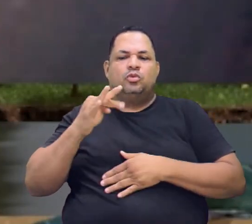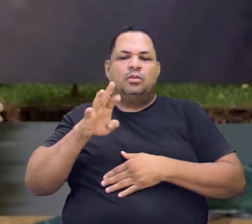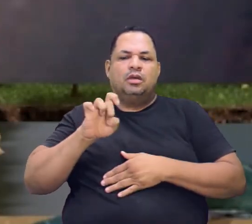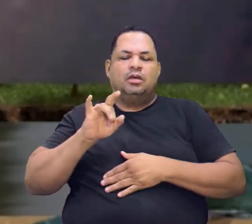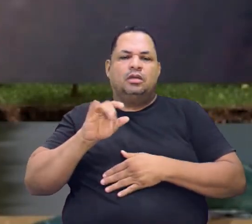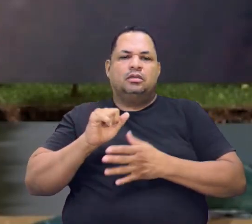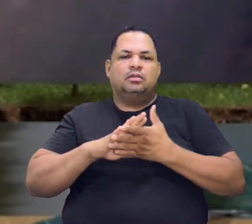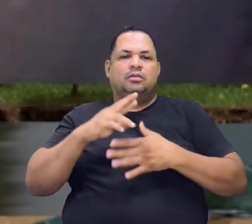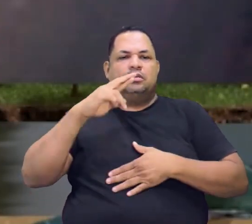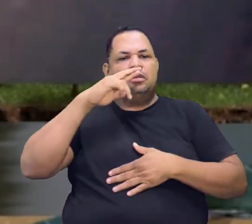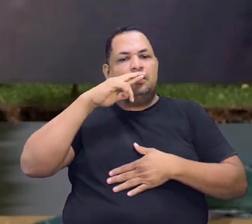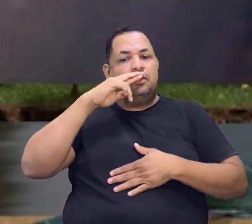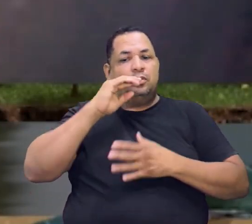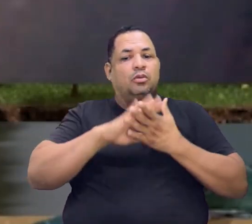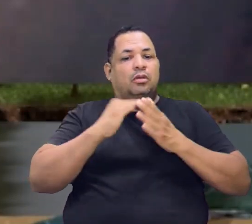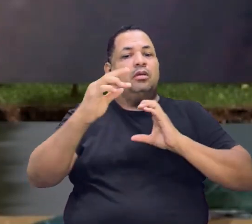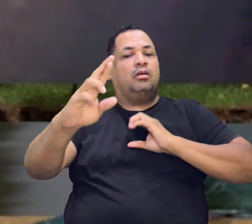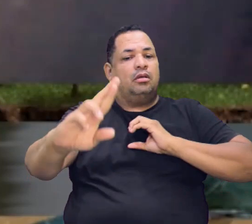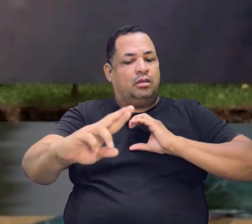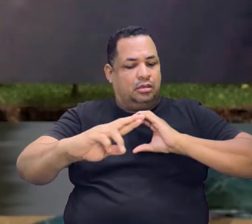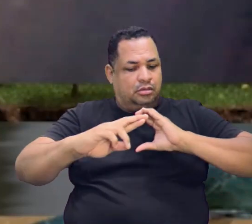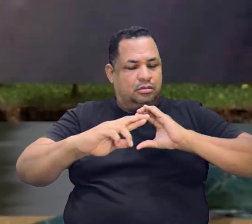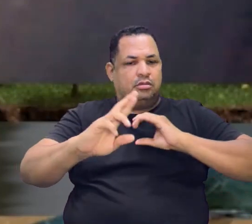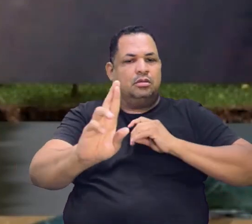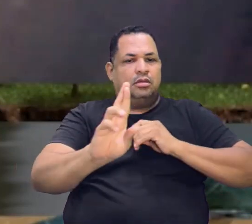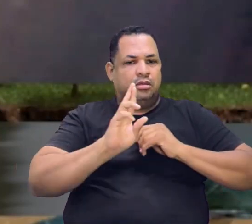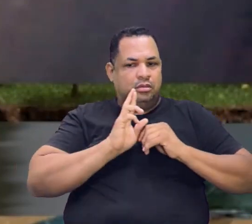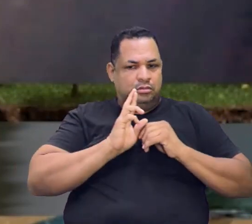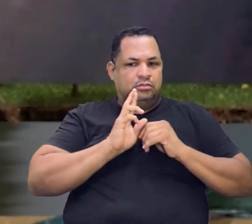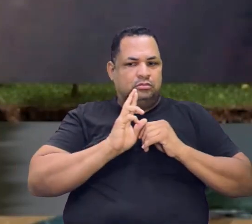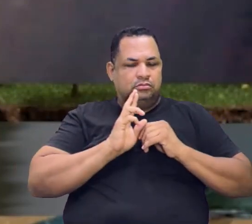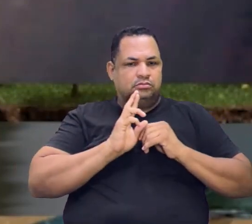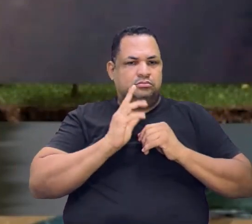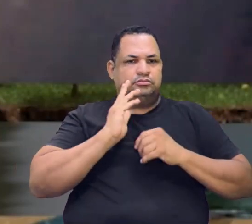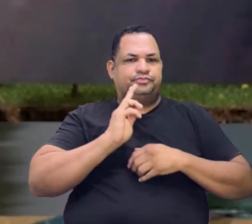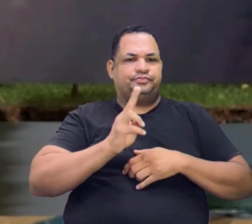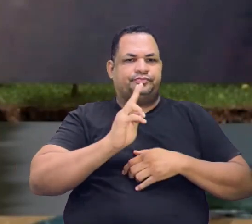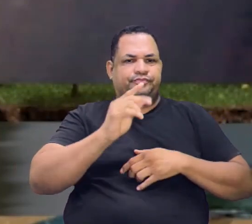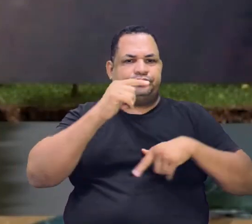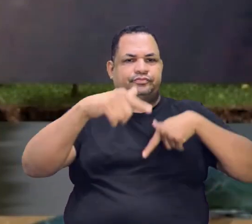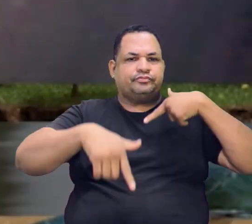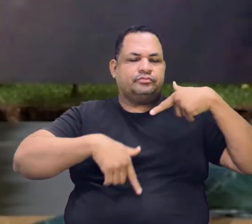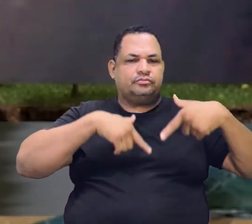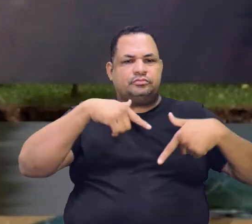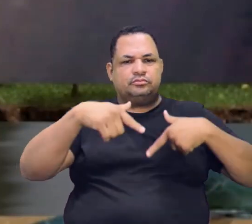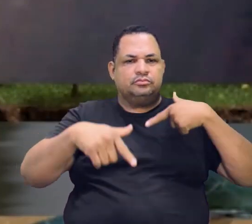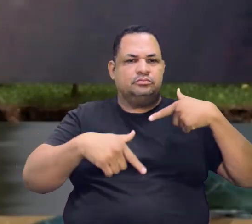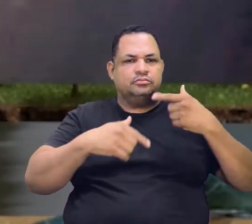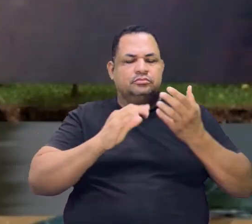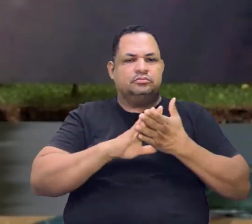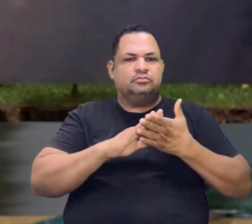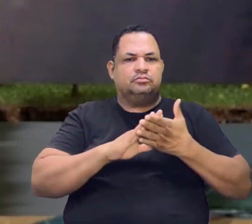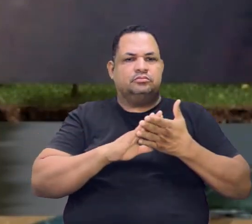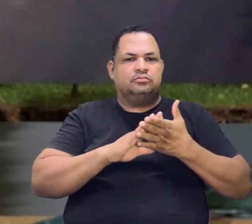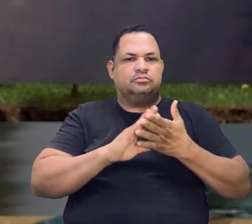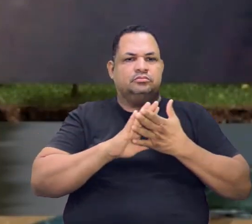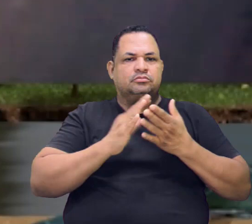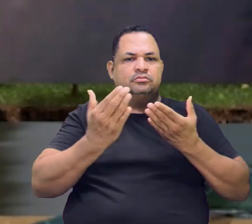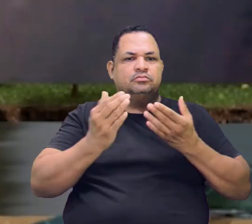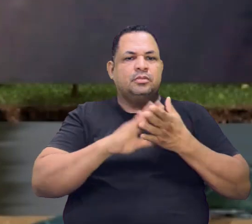papá. Rondon então responde para ele, para que ele continuasse com esse trabalho, e ele acaba sendo